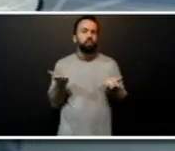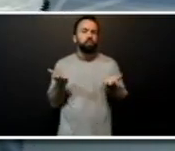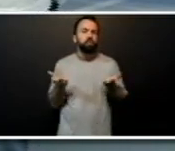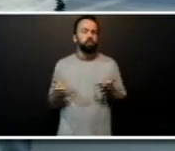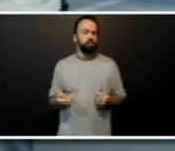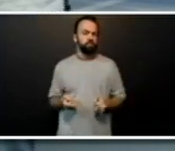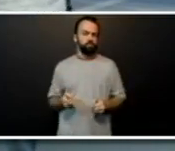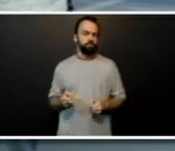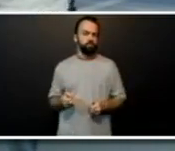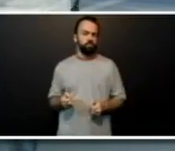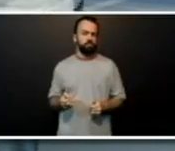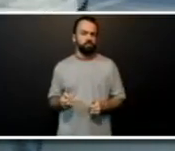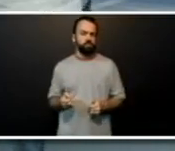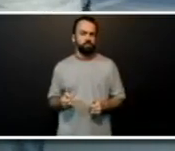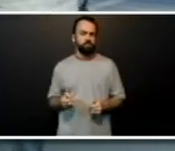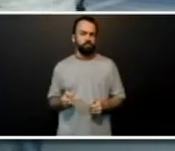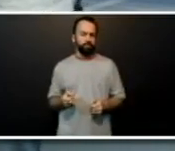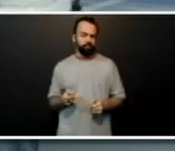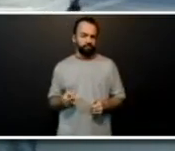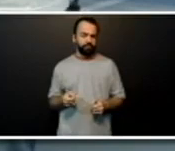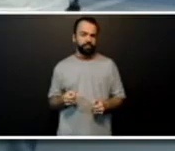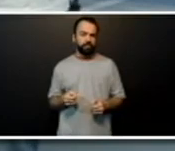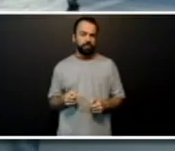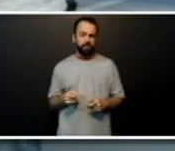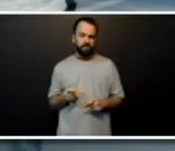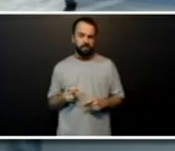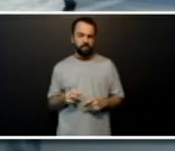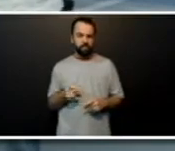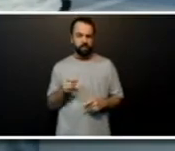Seria se eles fossem